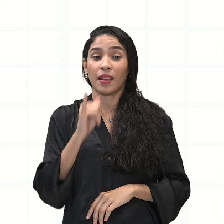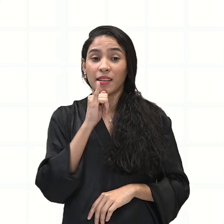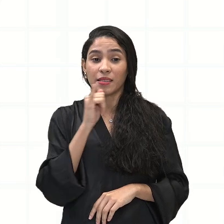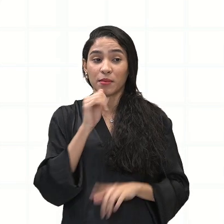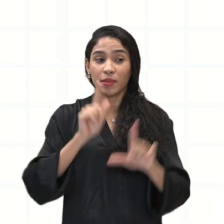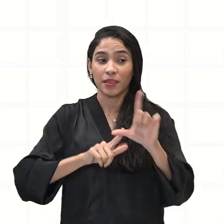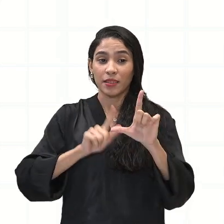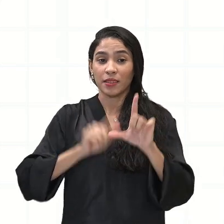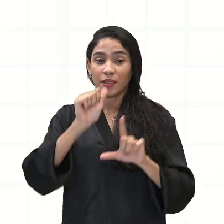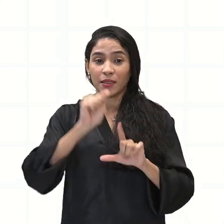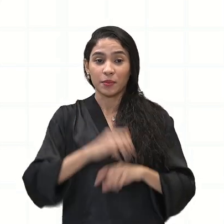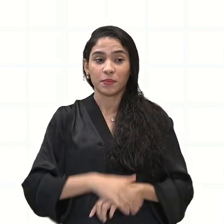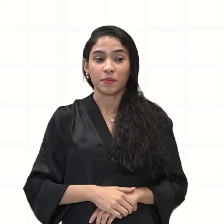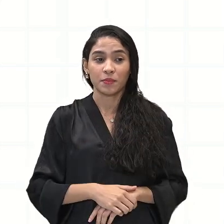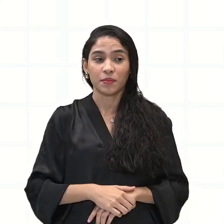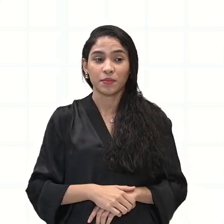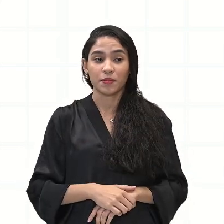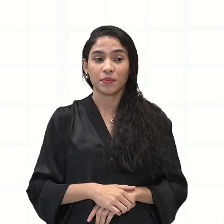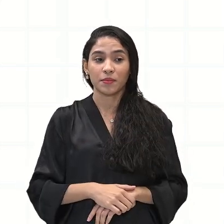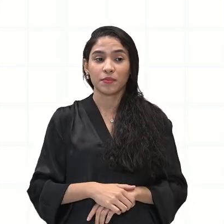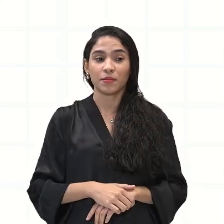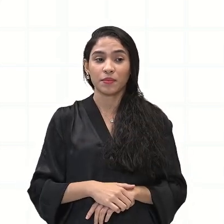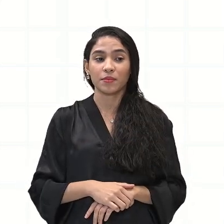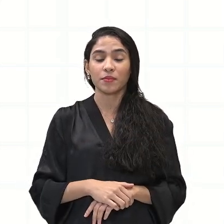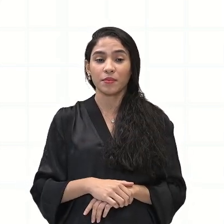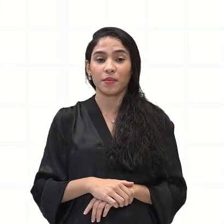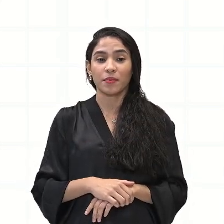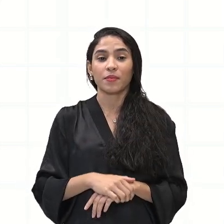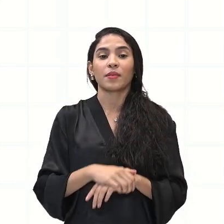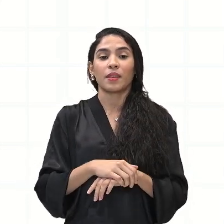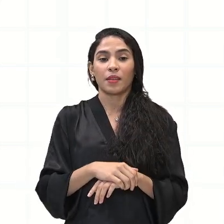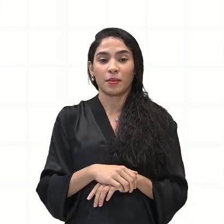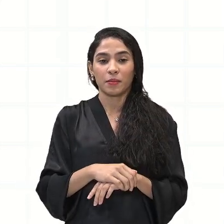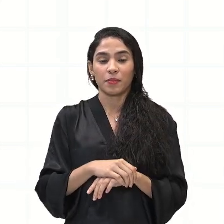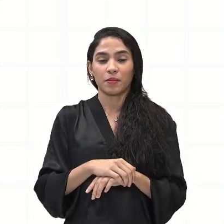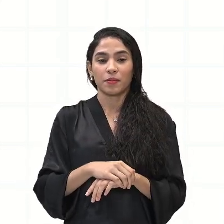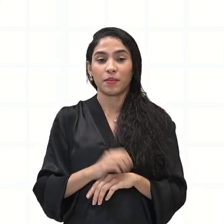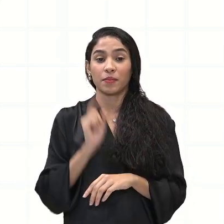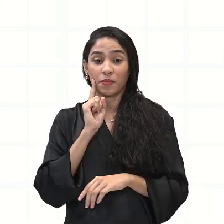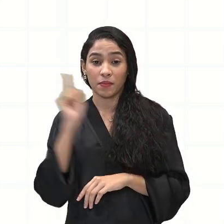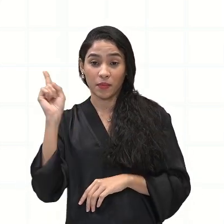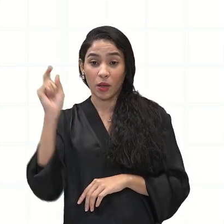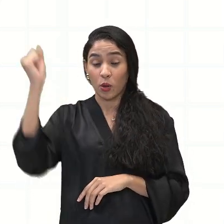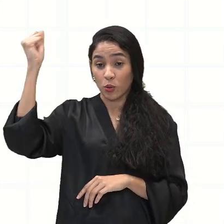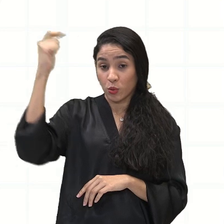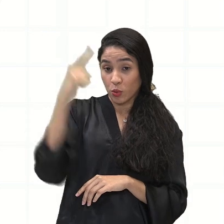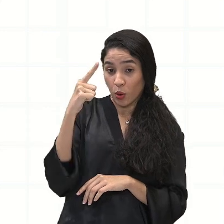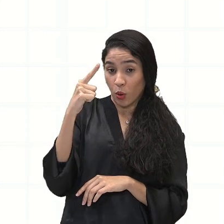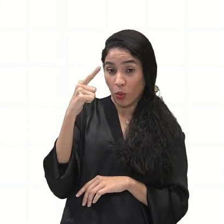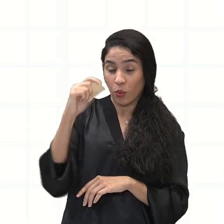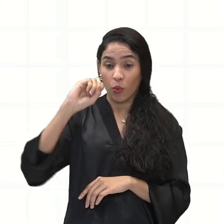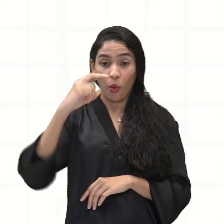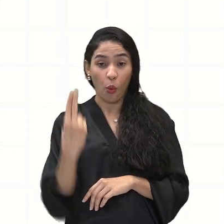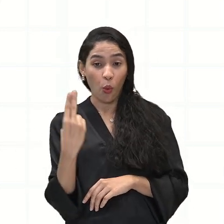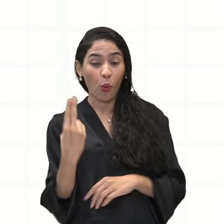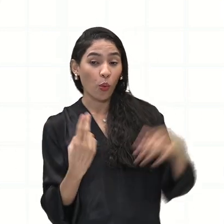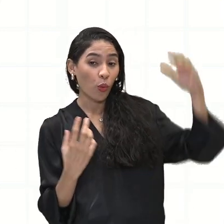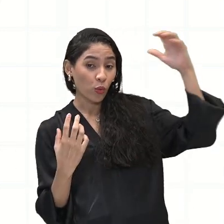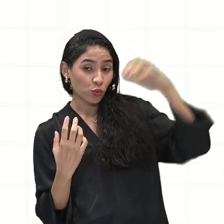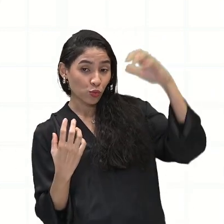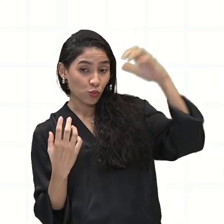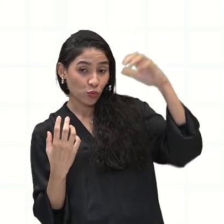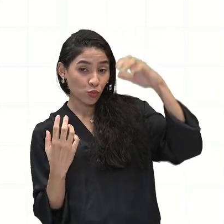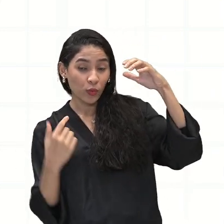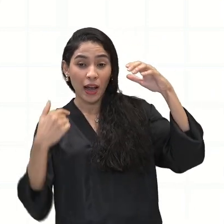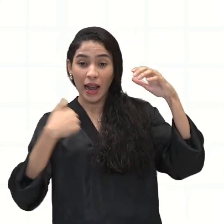seguinte exemplo. Faça sol ou faça chuva. Estarei